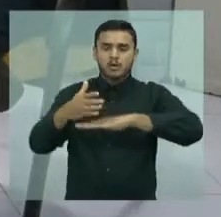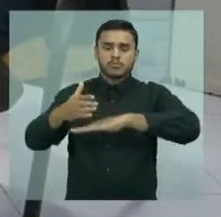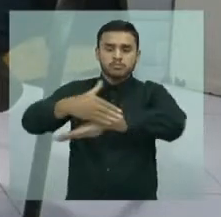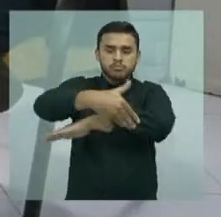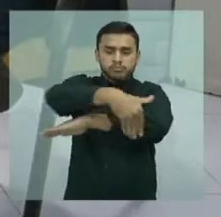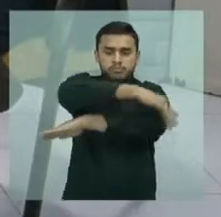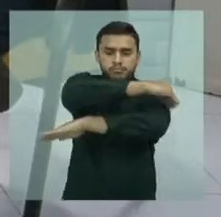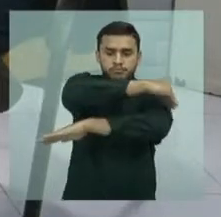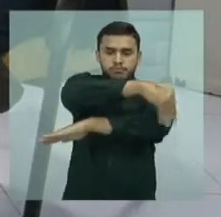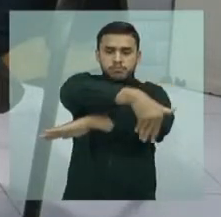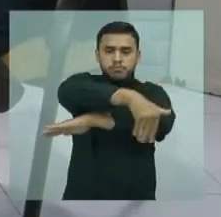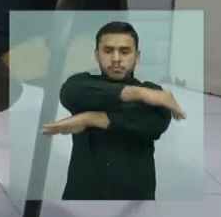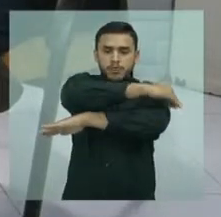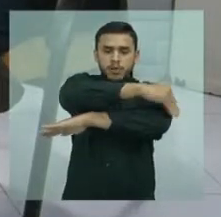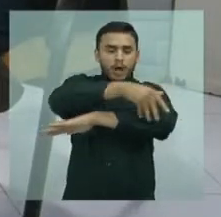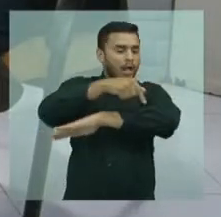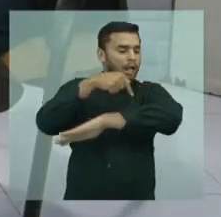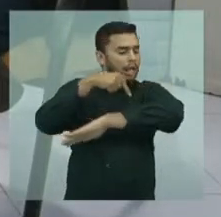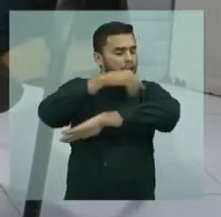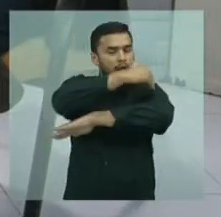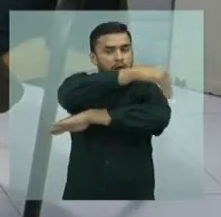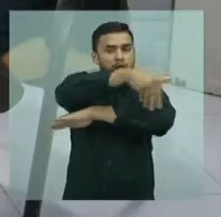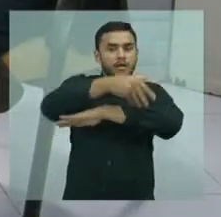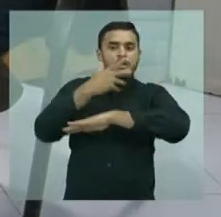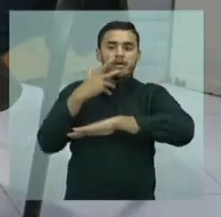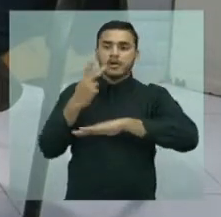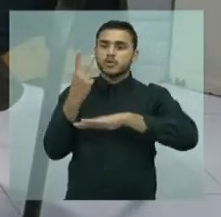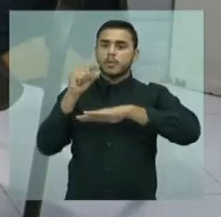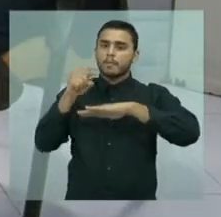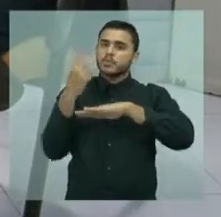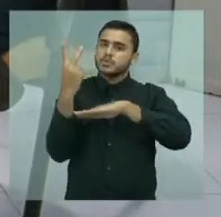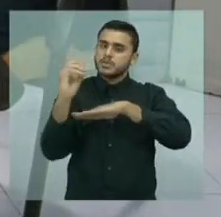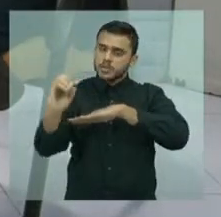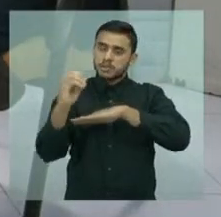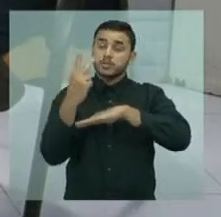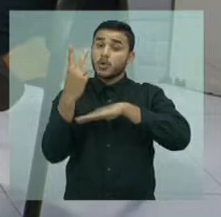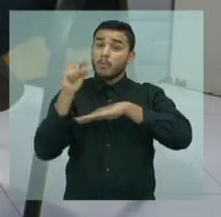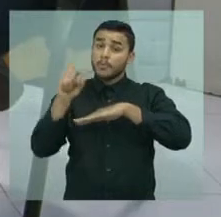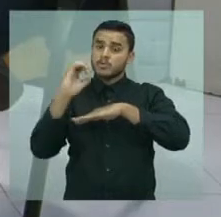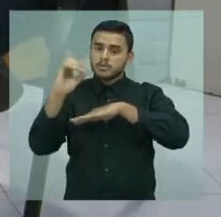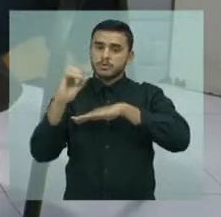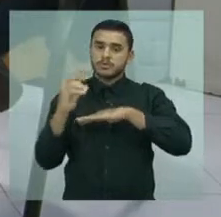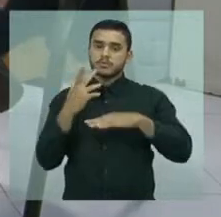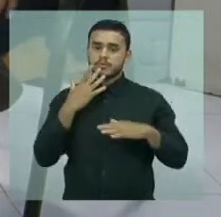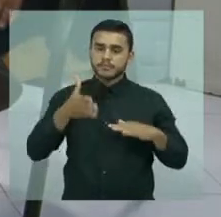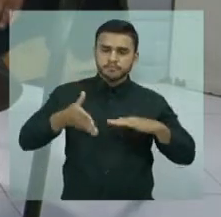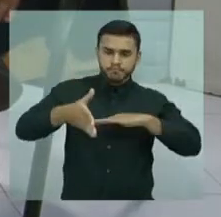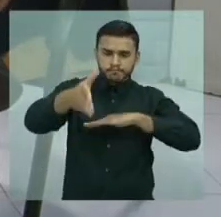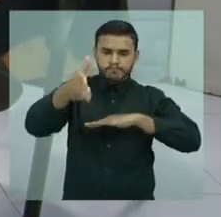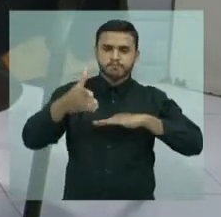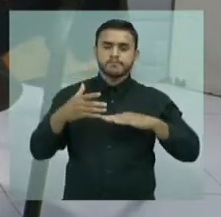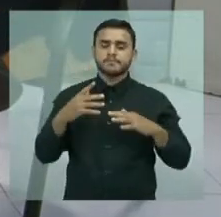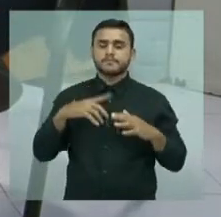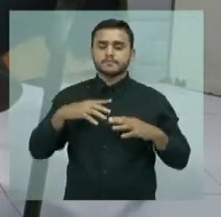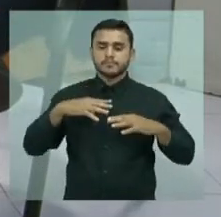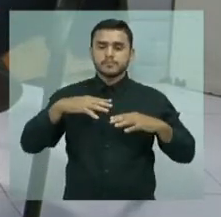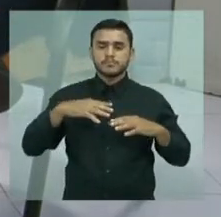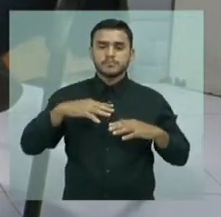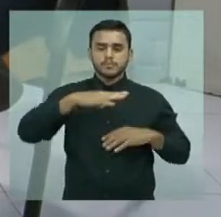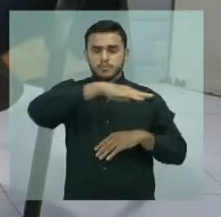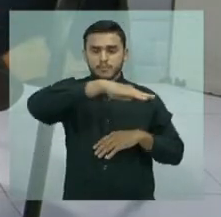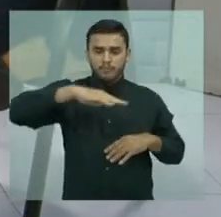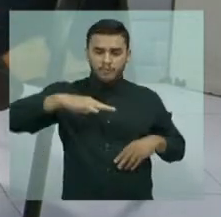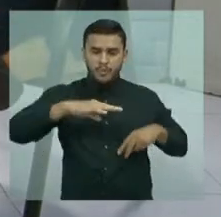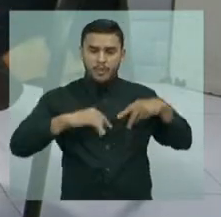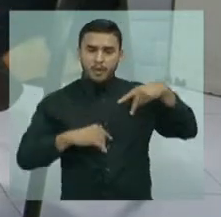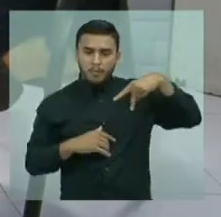compatibiliza o trânsito mais calmo. Tem algumas passagens de pedestre, a rua Paulino Nogueira já